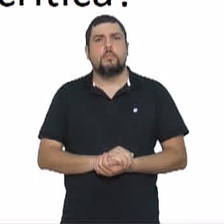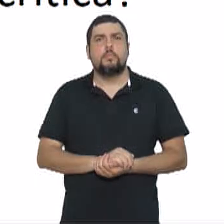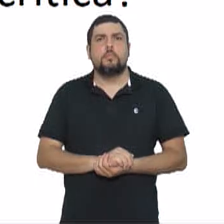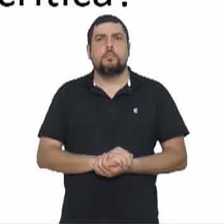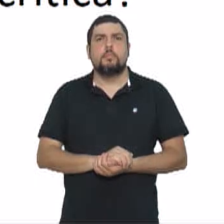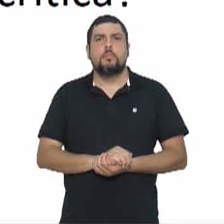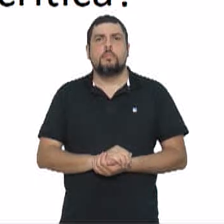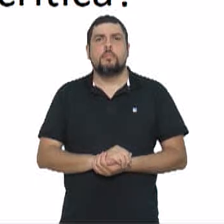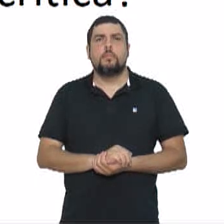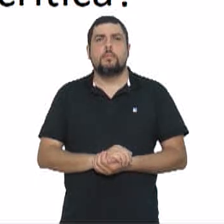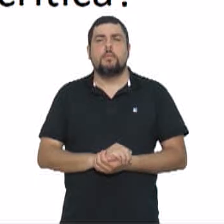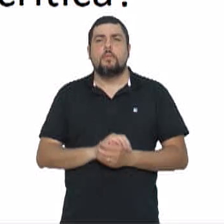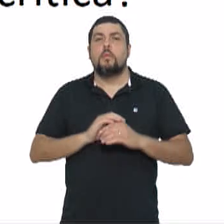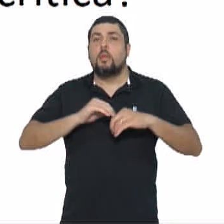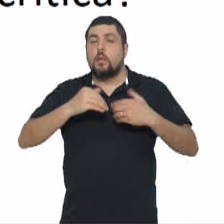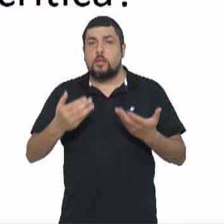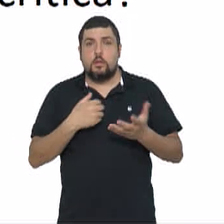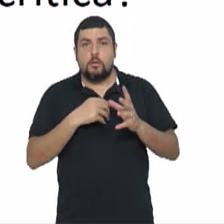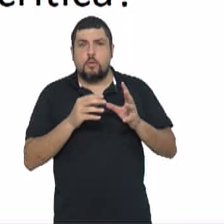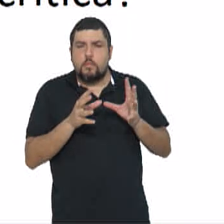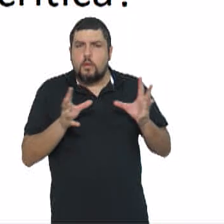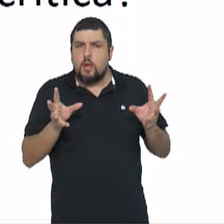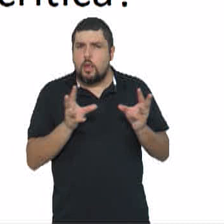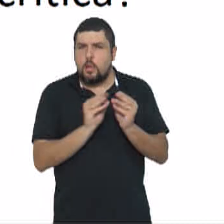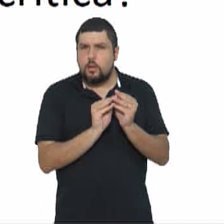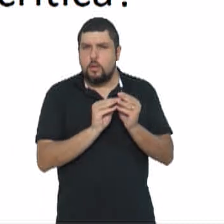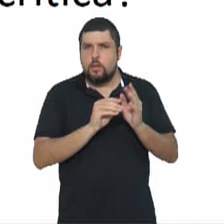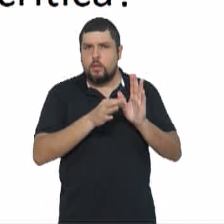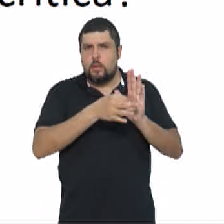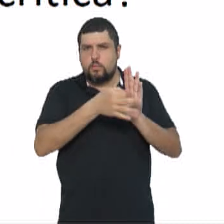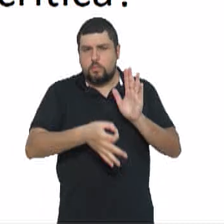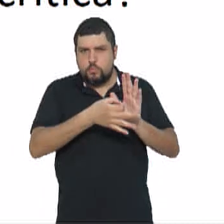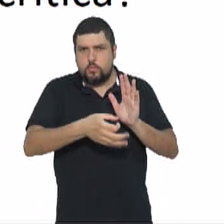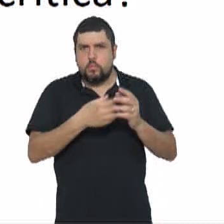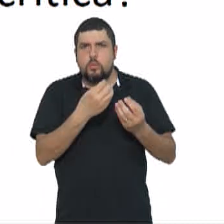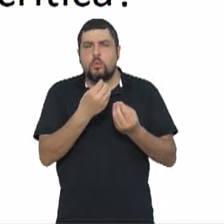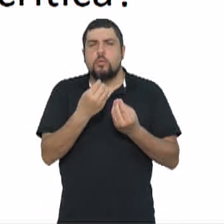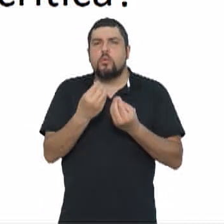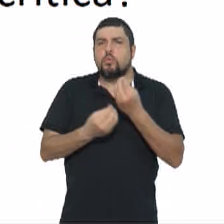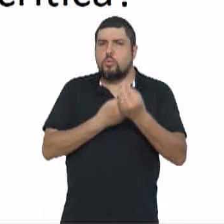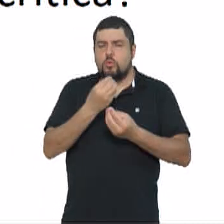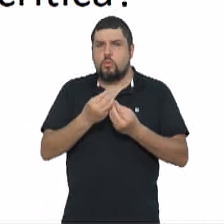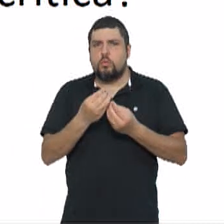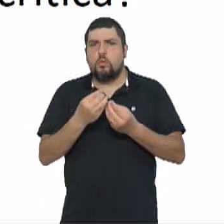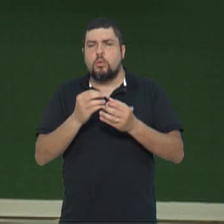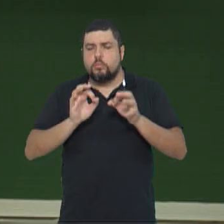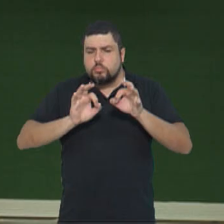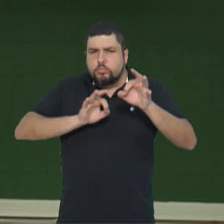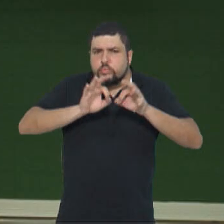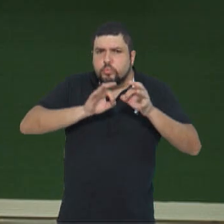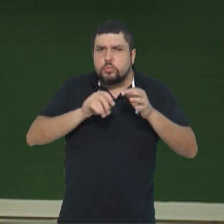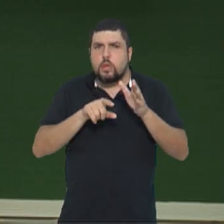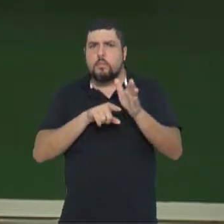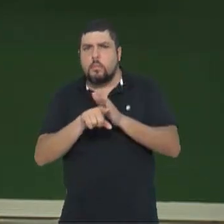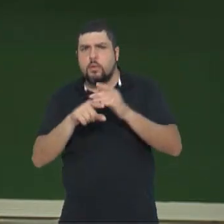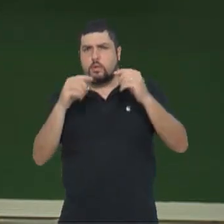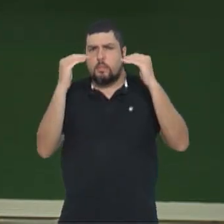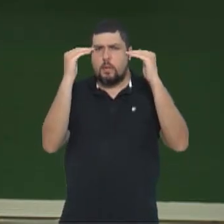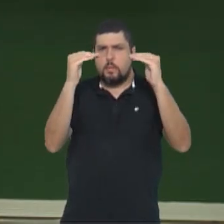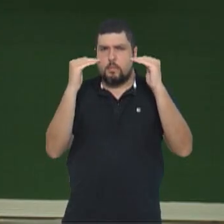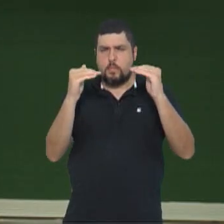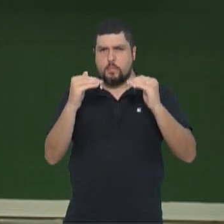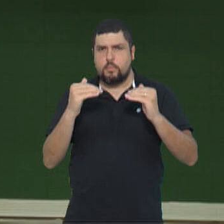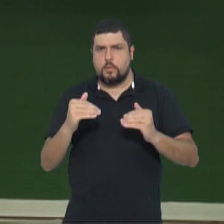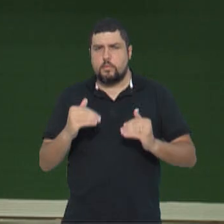Como produzir uma resenha? Estamos pensando na nossa produção, planejando com perguntas. Terceira fase aí, informações de